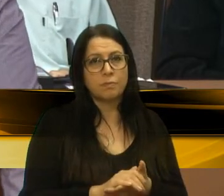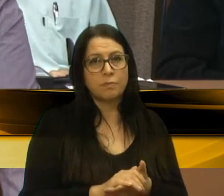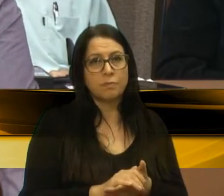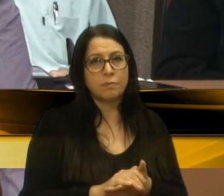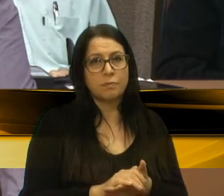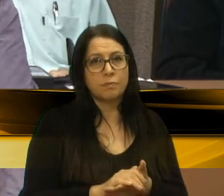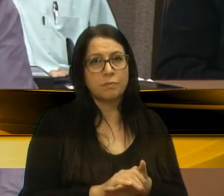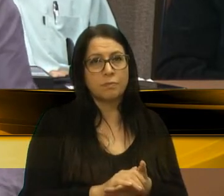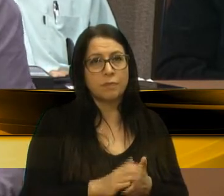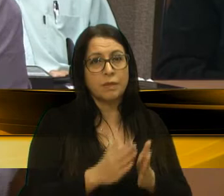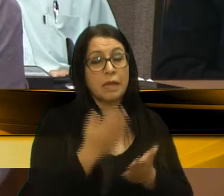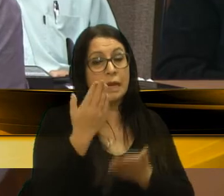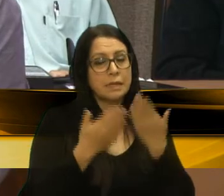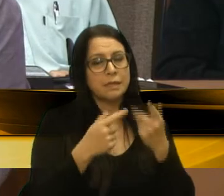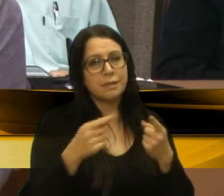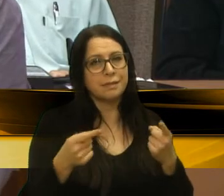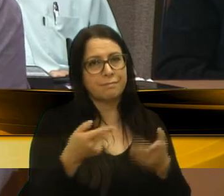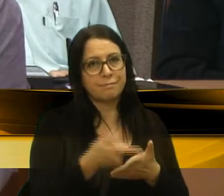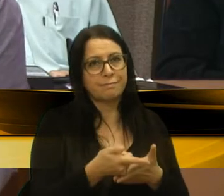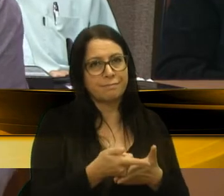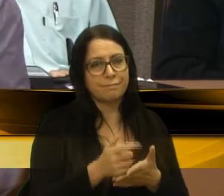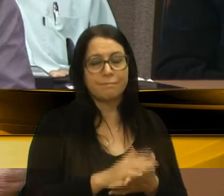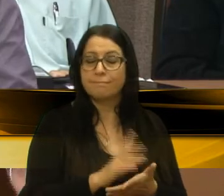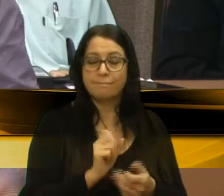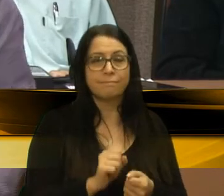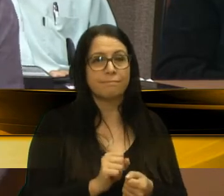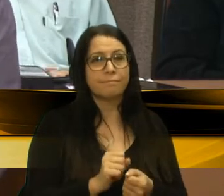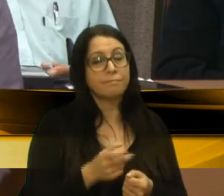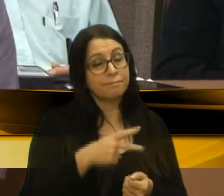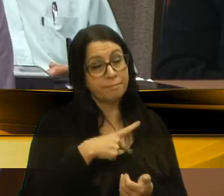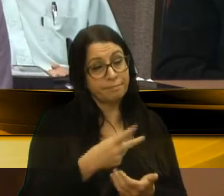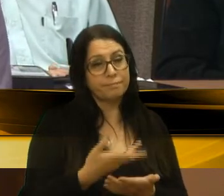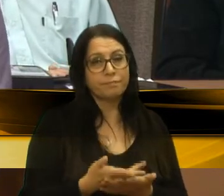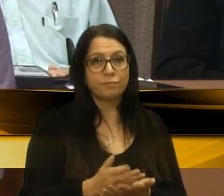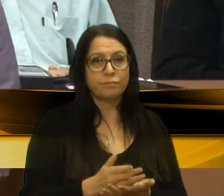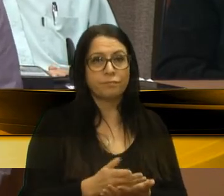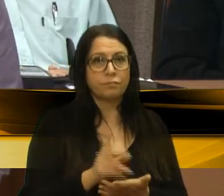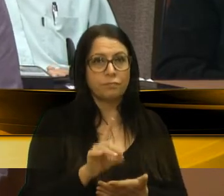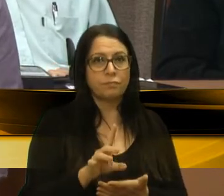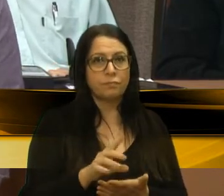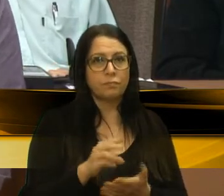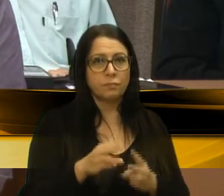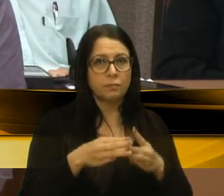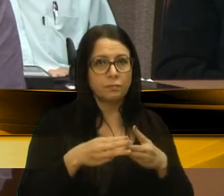tinha que ter feito licitação. Ele tinha botado as máquinas dele mesmo, não pôde. Então, presidente, era